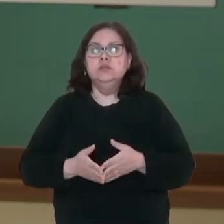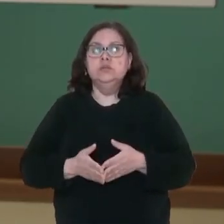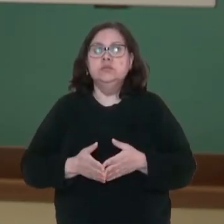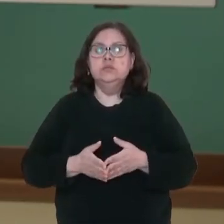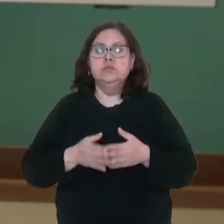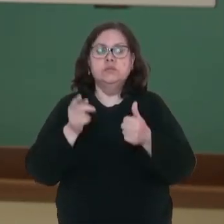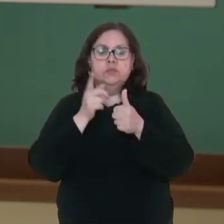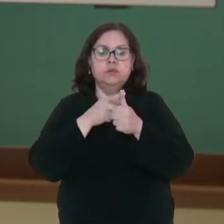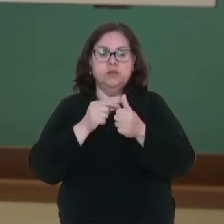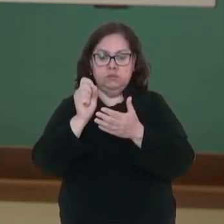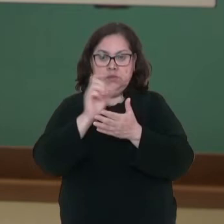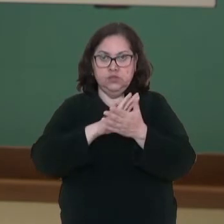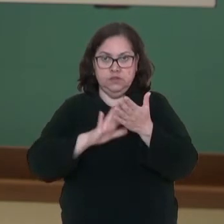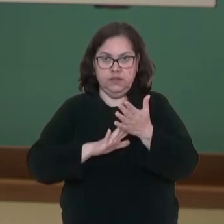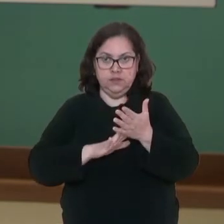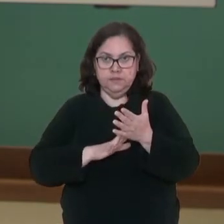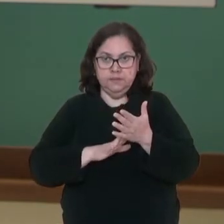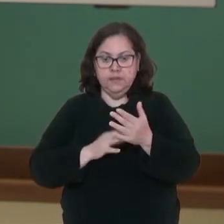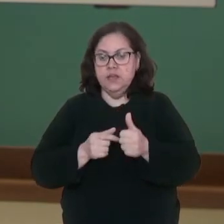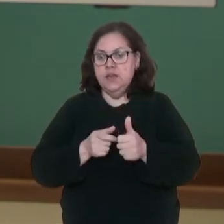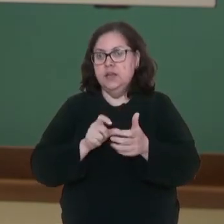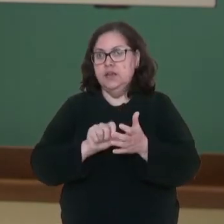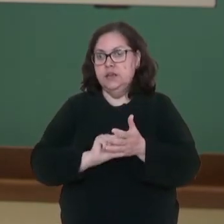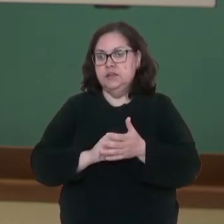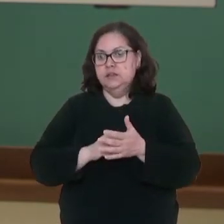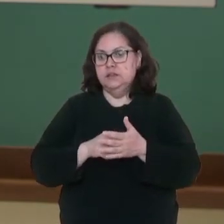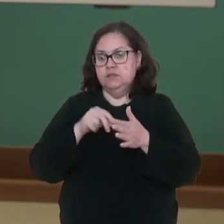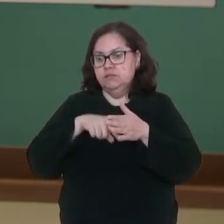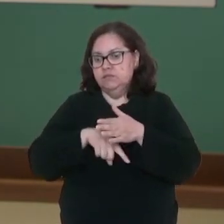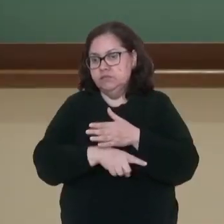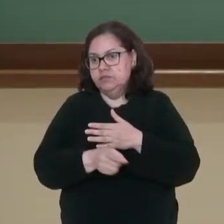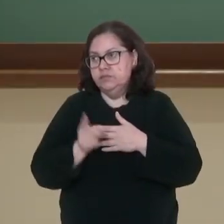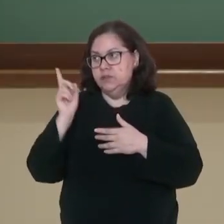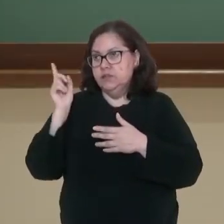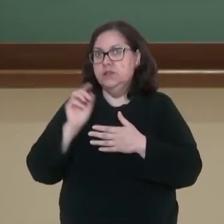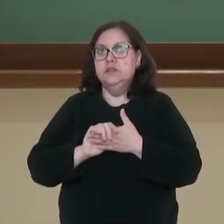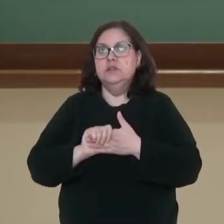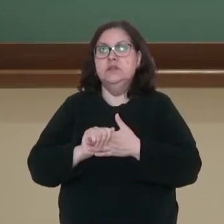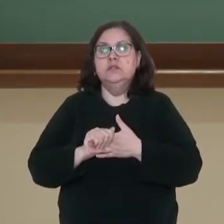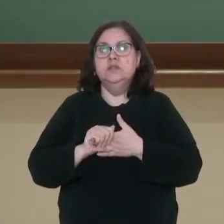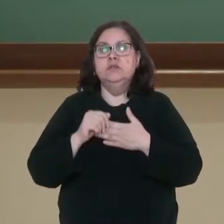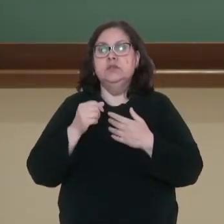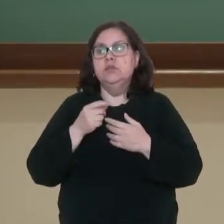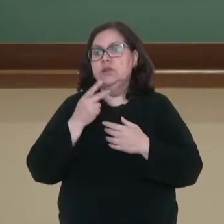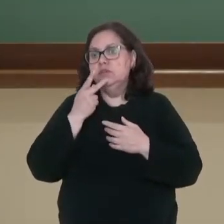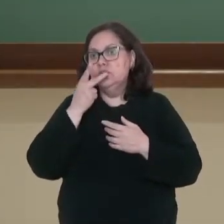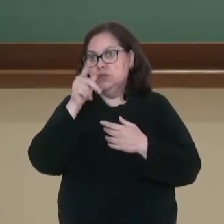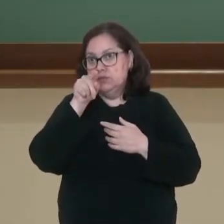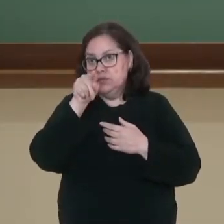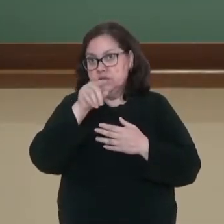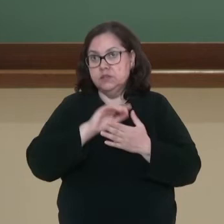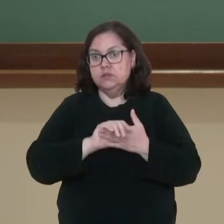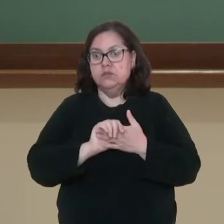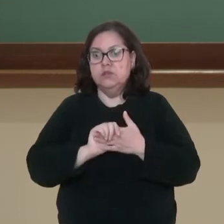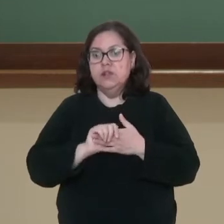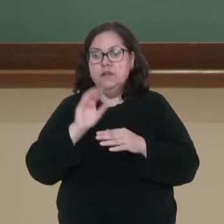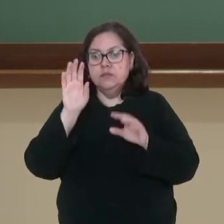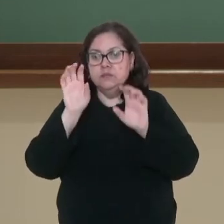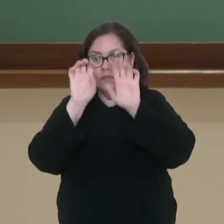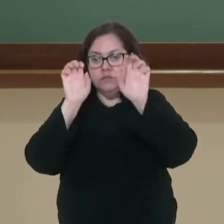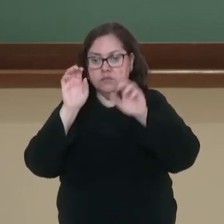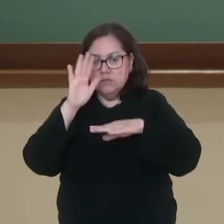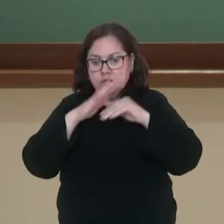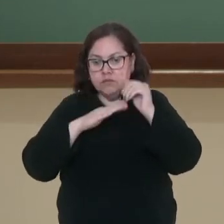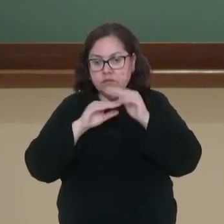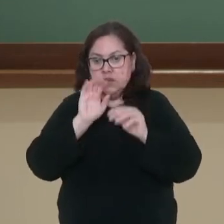Vamos primeiro a uma atividade, antes de a gente dar essa aprofundada ali para vocês, tá, gente? Agora o desafio é com vocês de montar